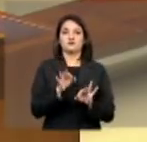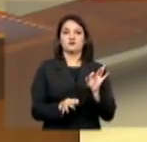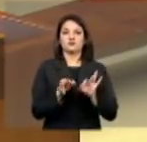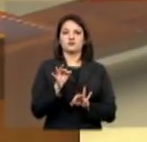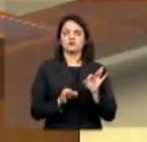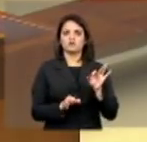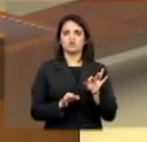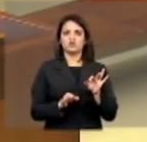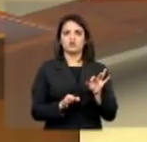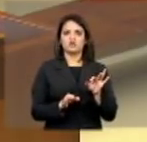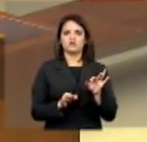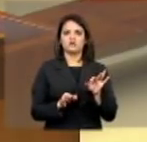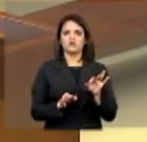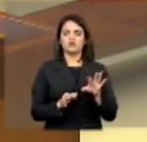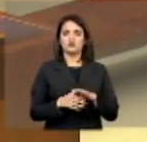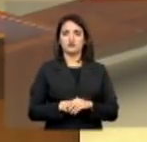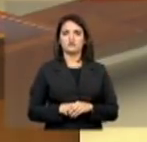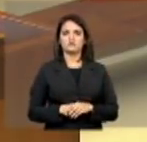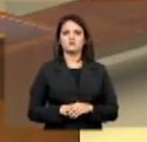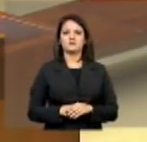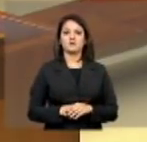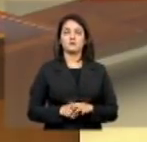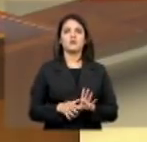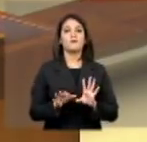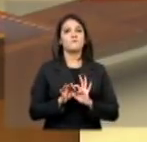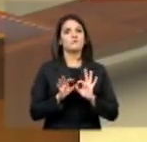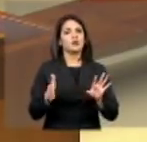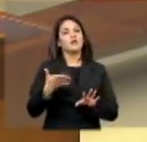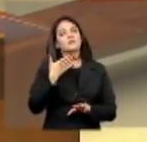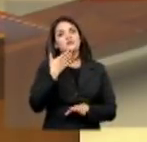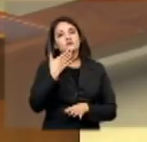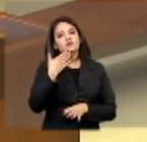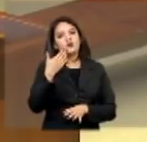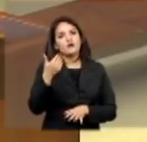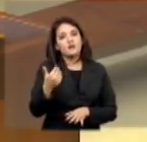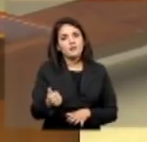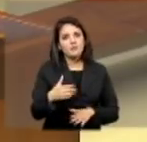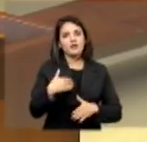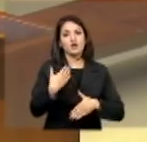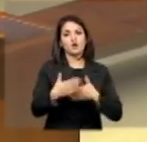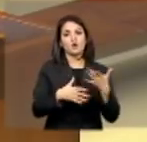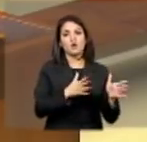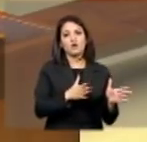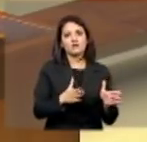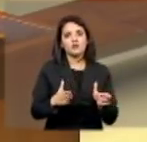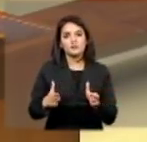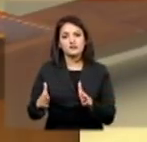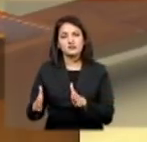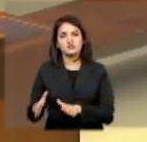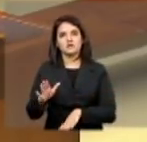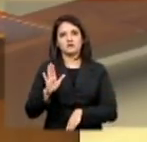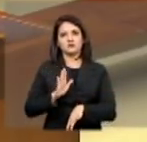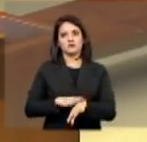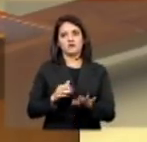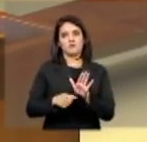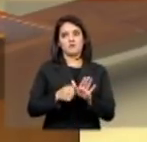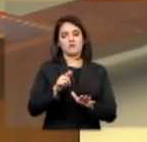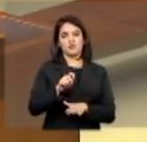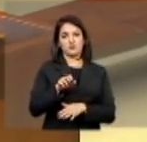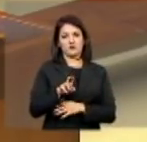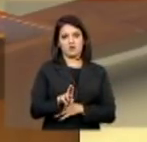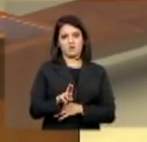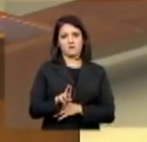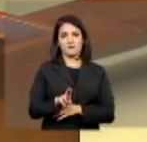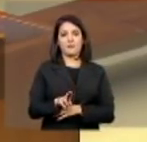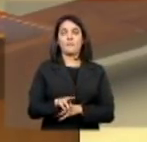permitir uma melhor tramitação do caso em primeiro grau que isso seja uma